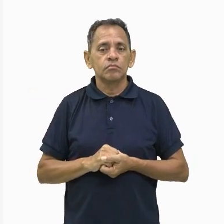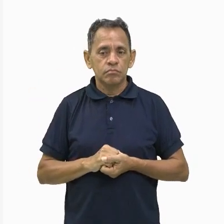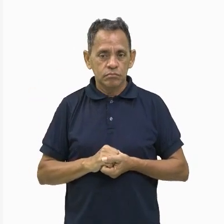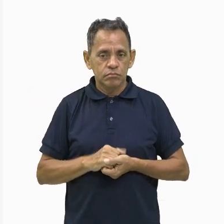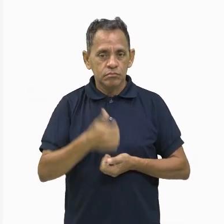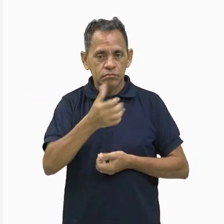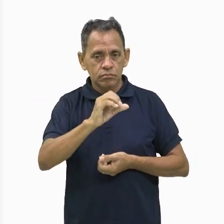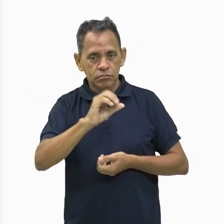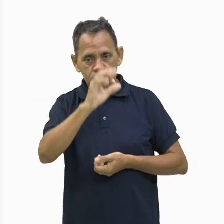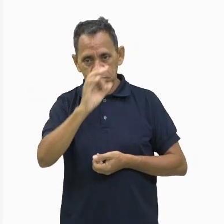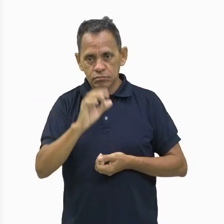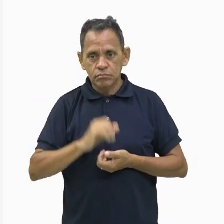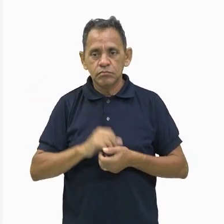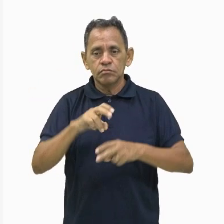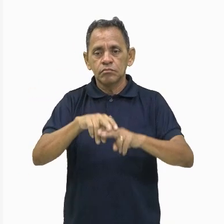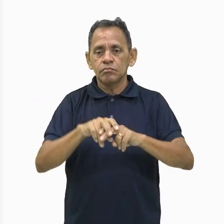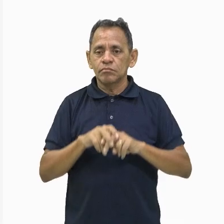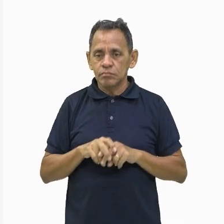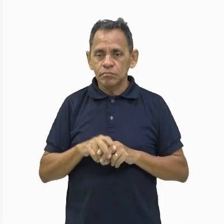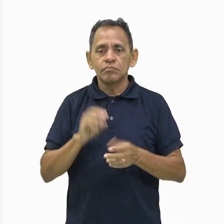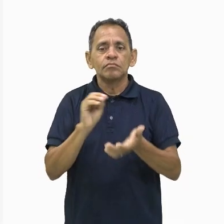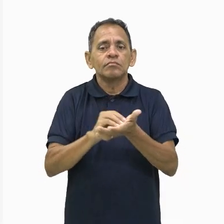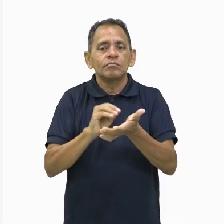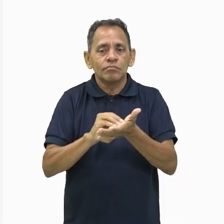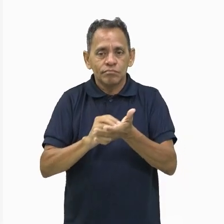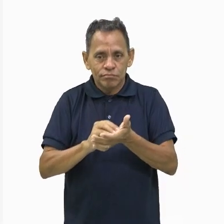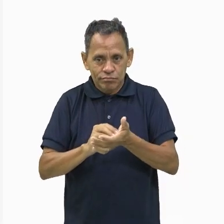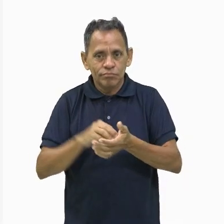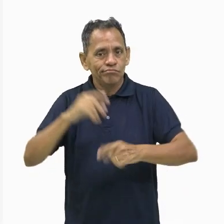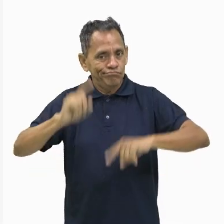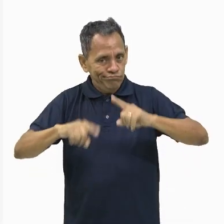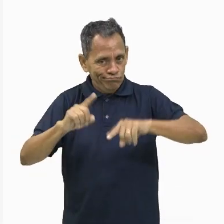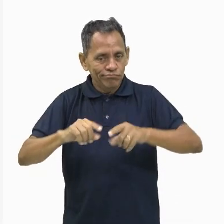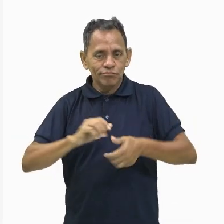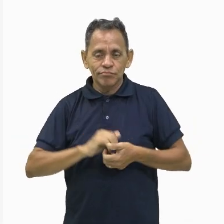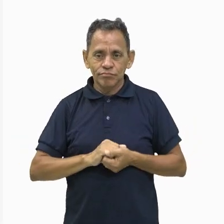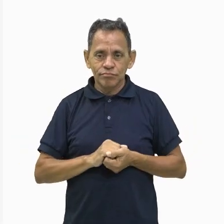escassez temporária do fruto. Certo?